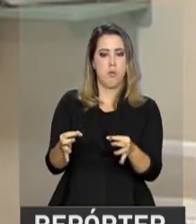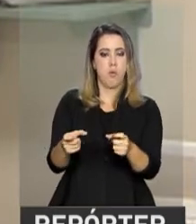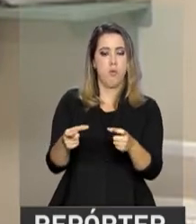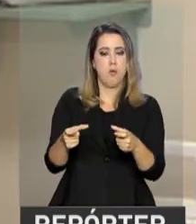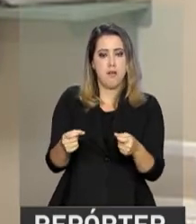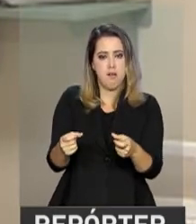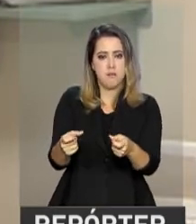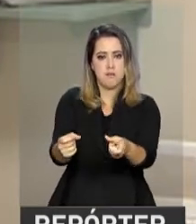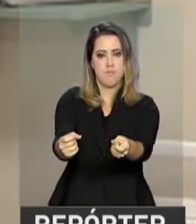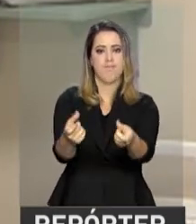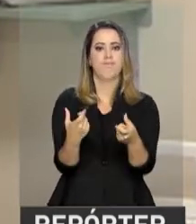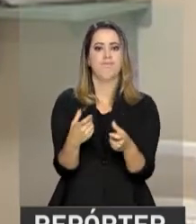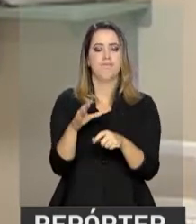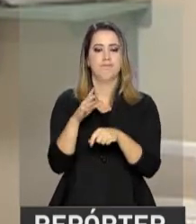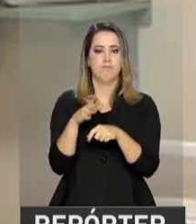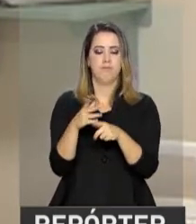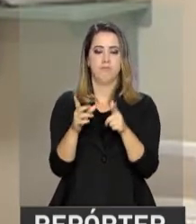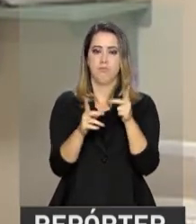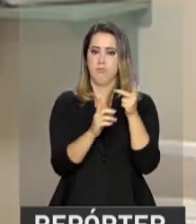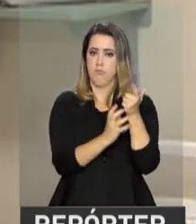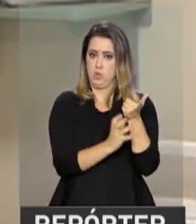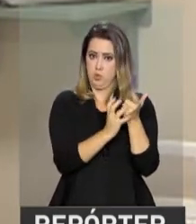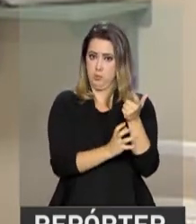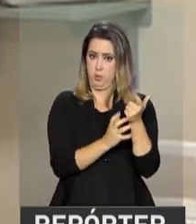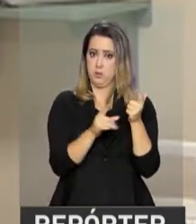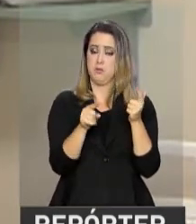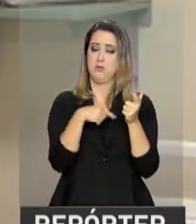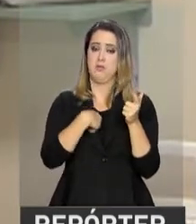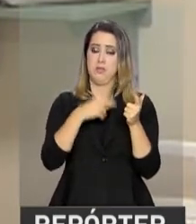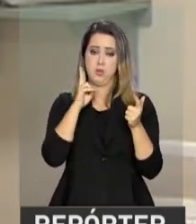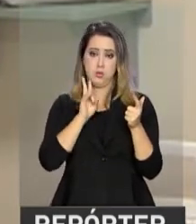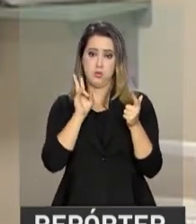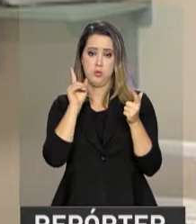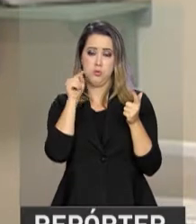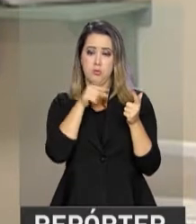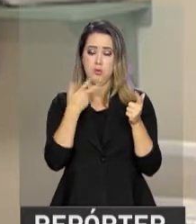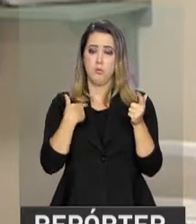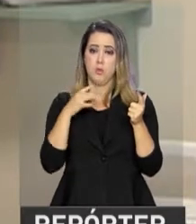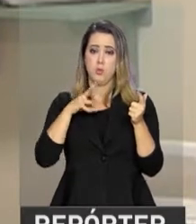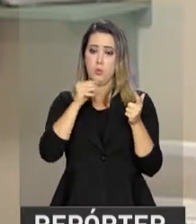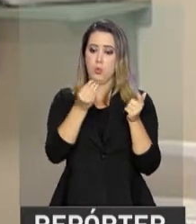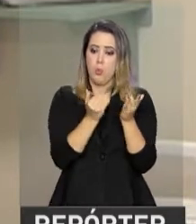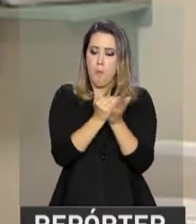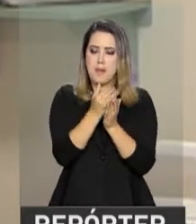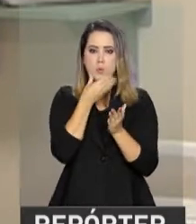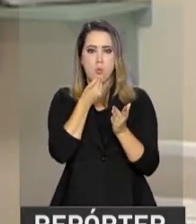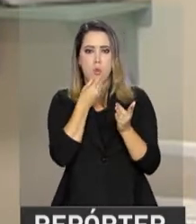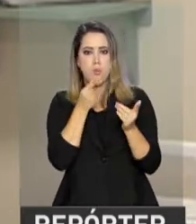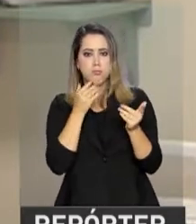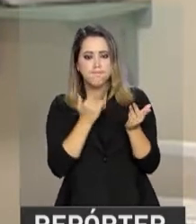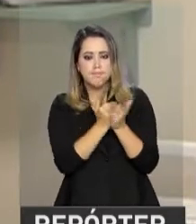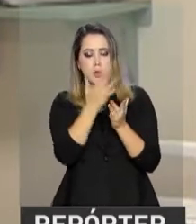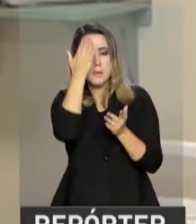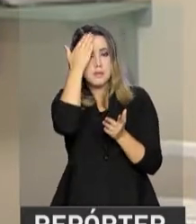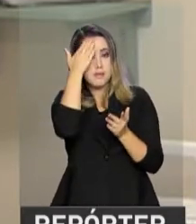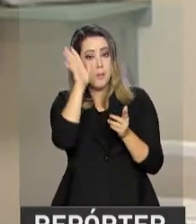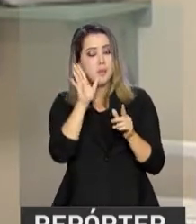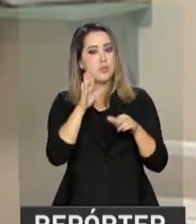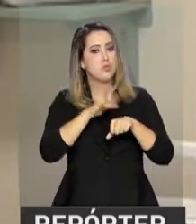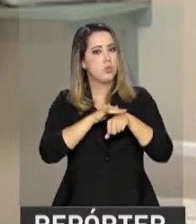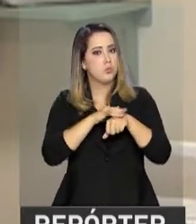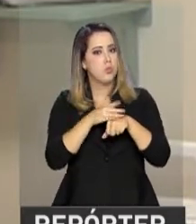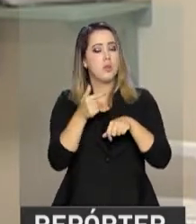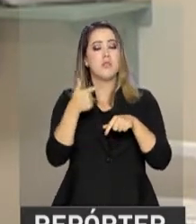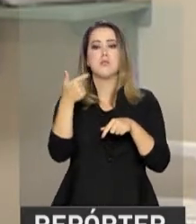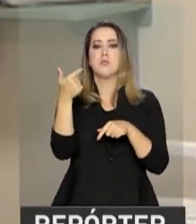com que todos esses pacientes tratados por nós, no início de seu tratamento, na descoberta de sua doença, comece sem dor.